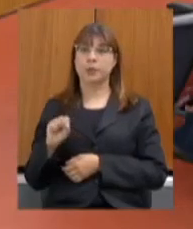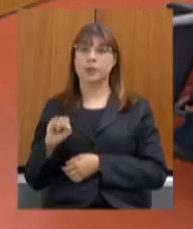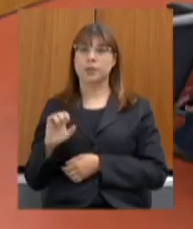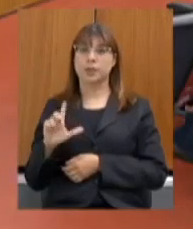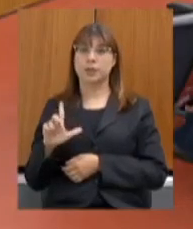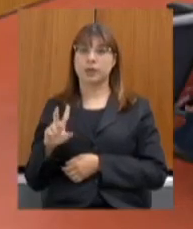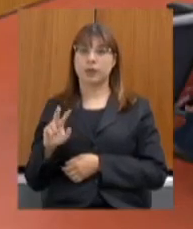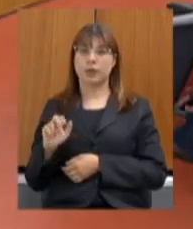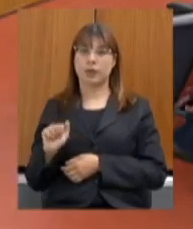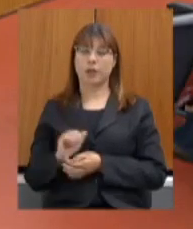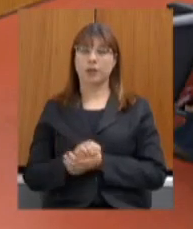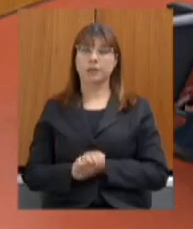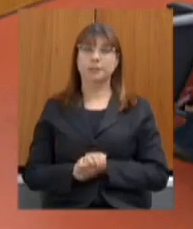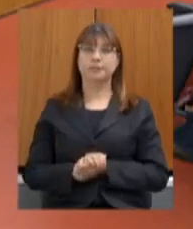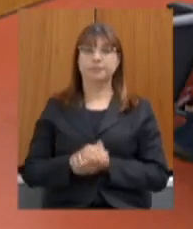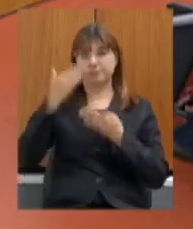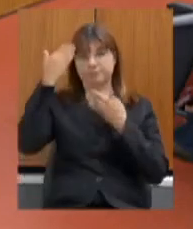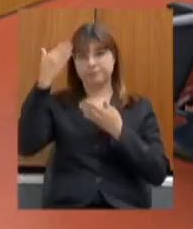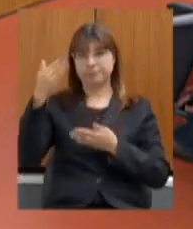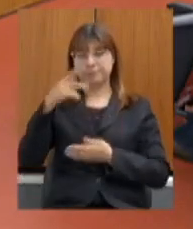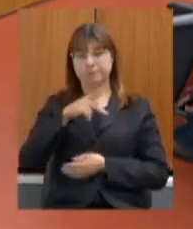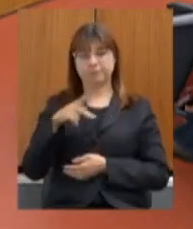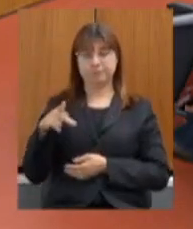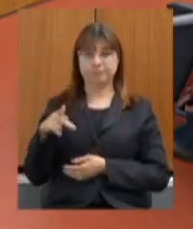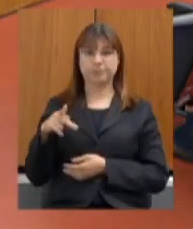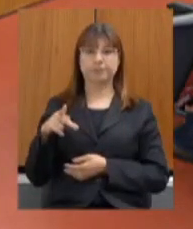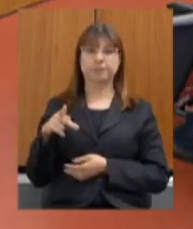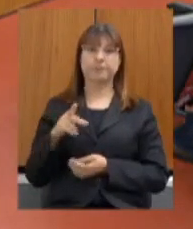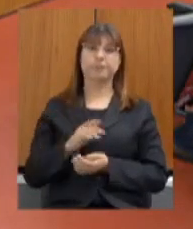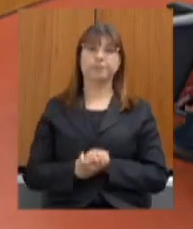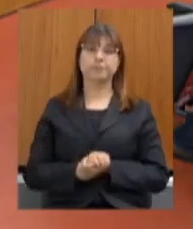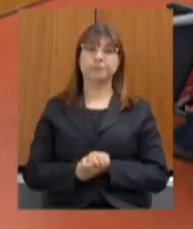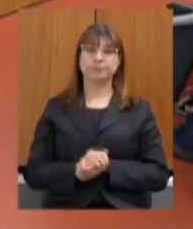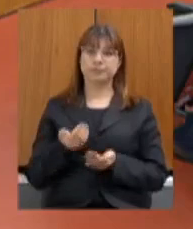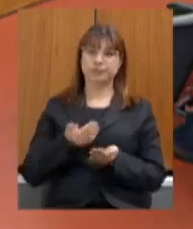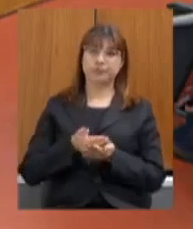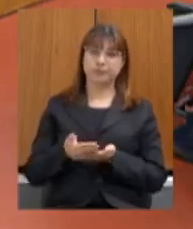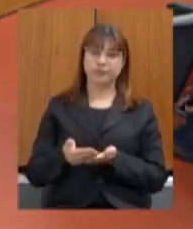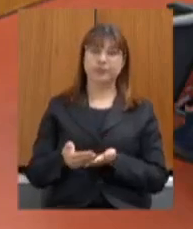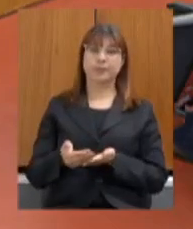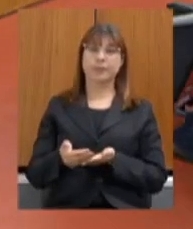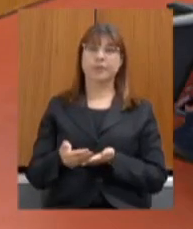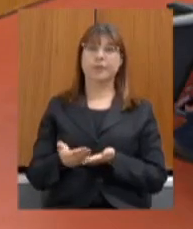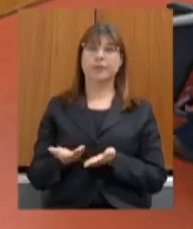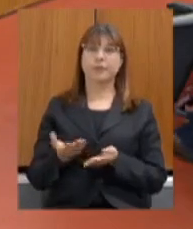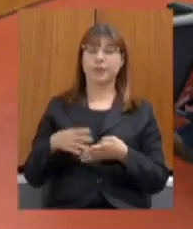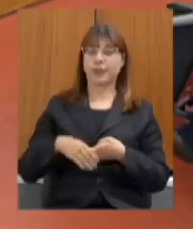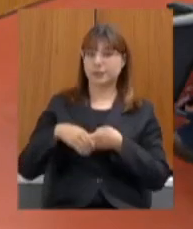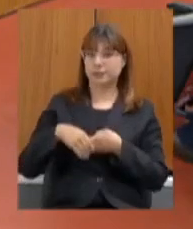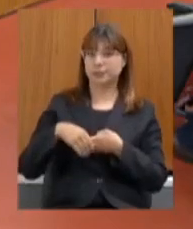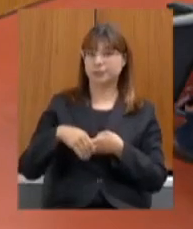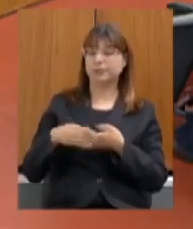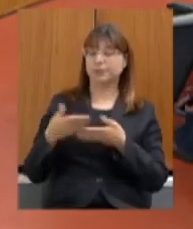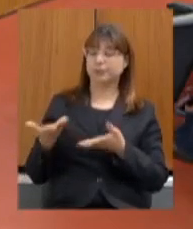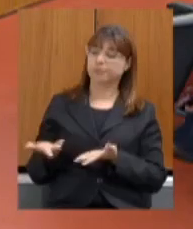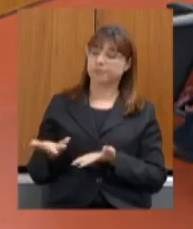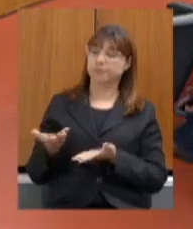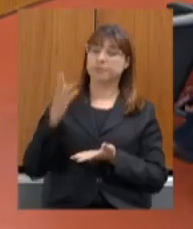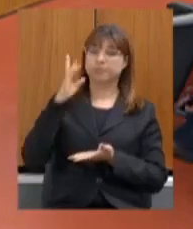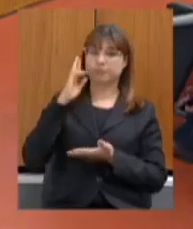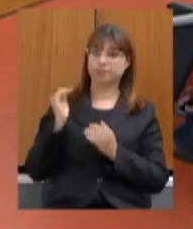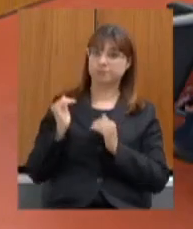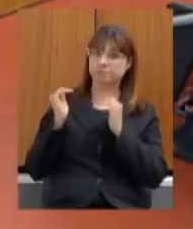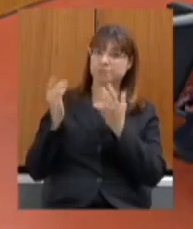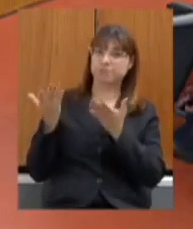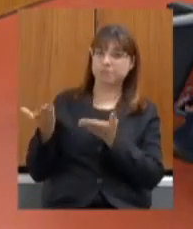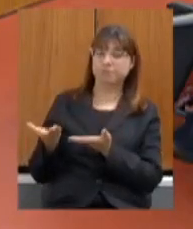Muito obrigado, presidente. Quero, inicialmente, saudar o caríssimo secretário Igor